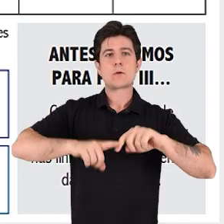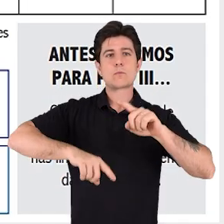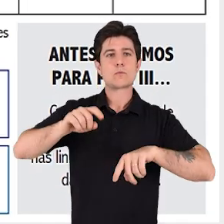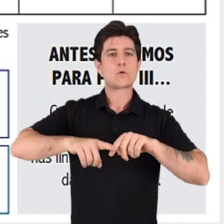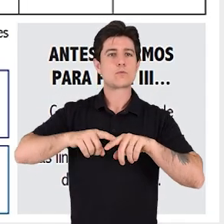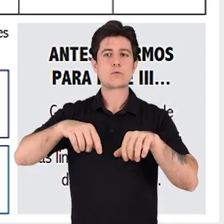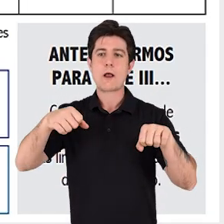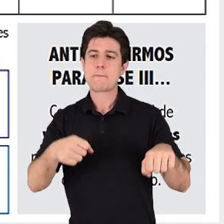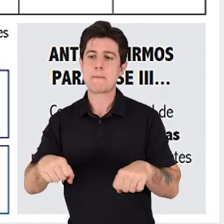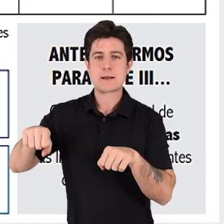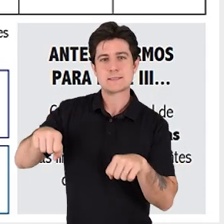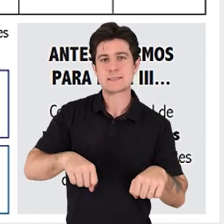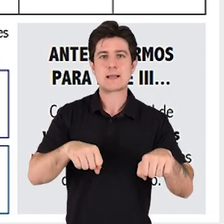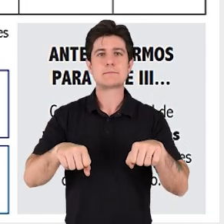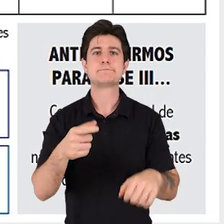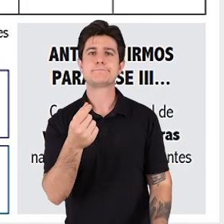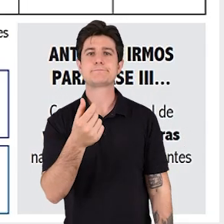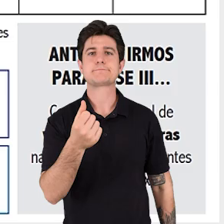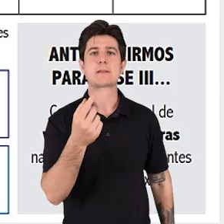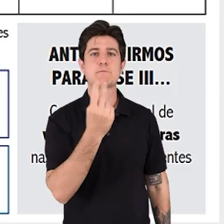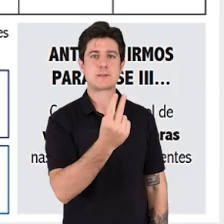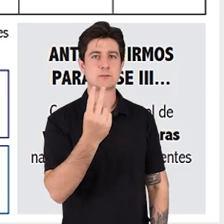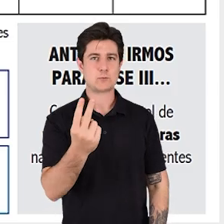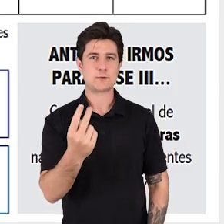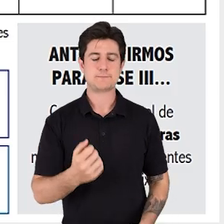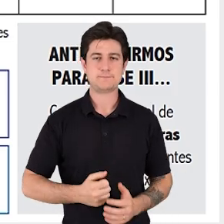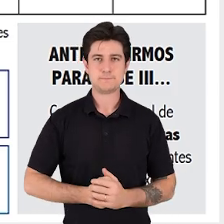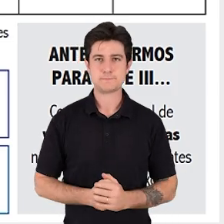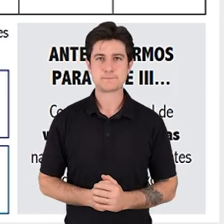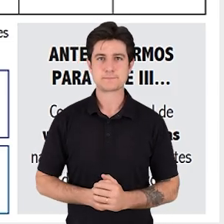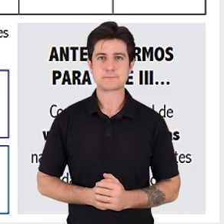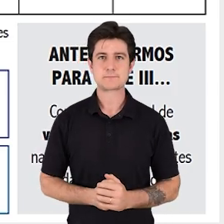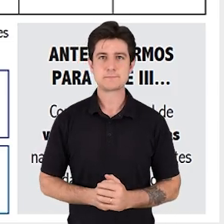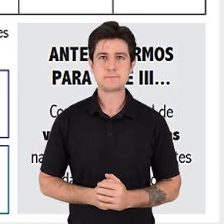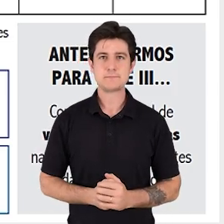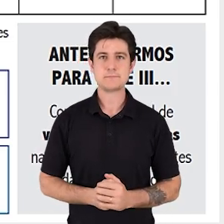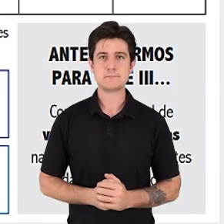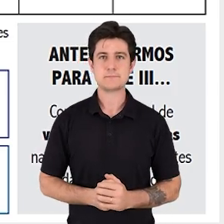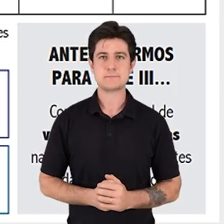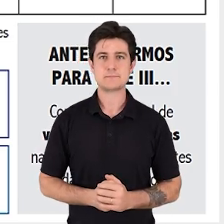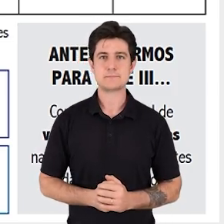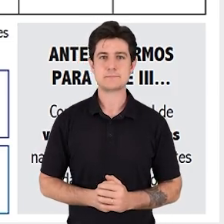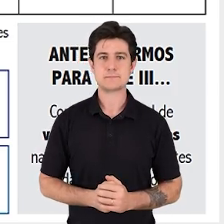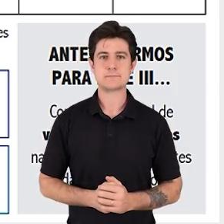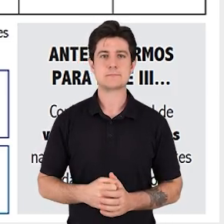Compra 4, produto patinete, por 22 Américas.